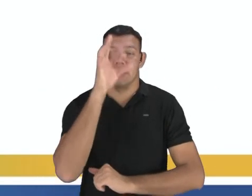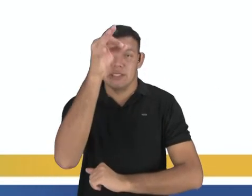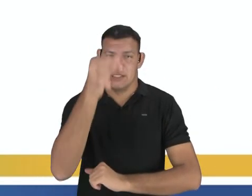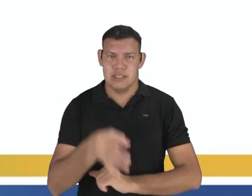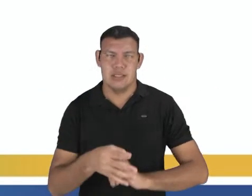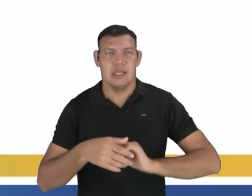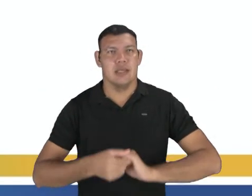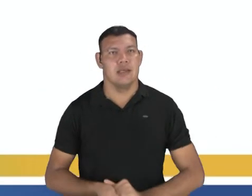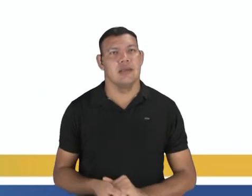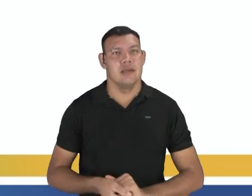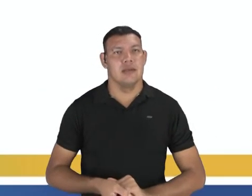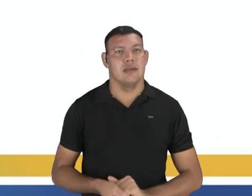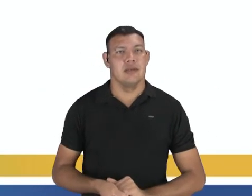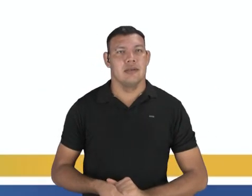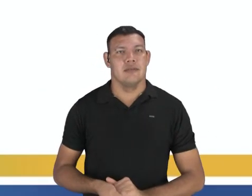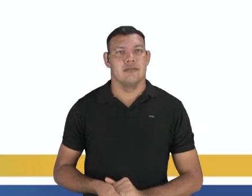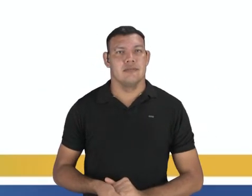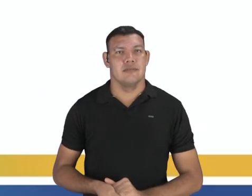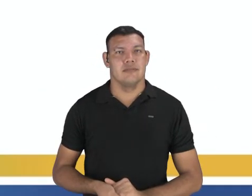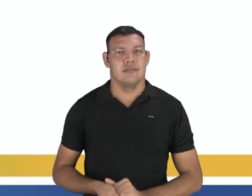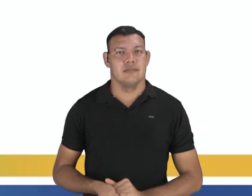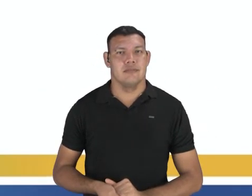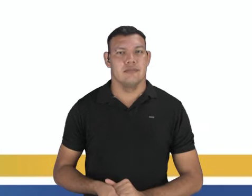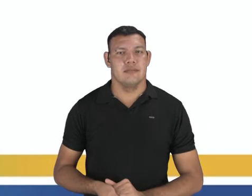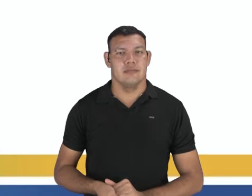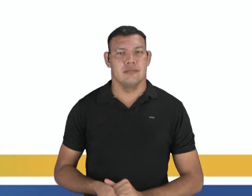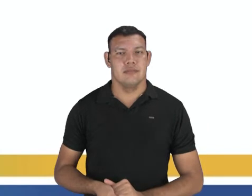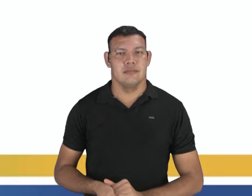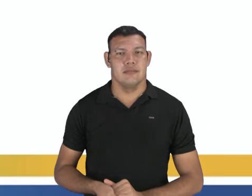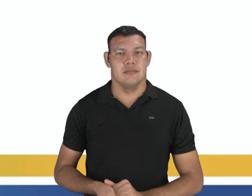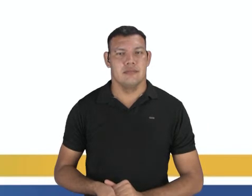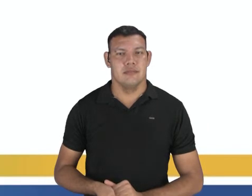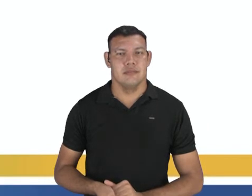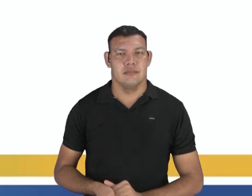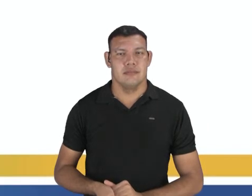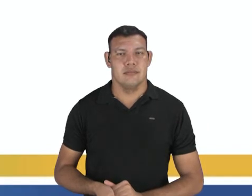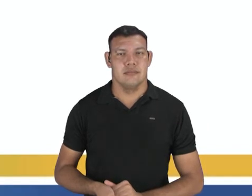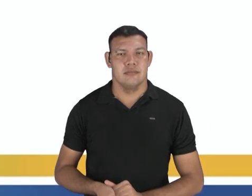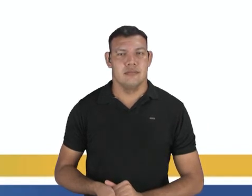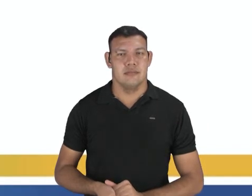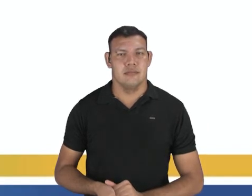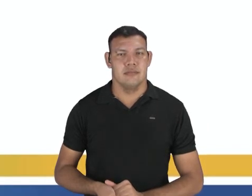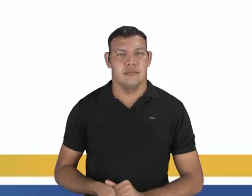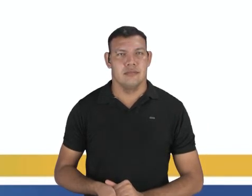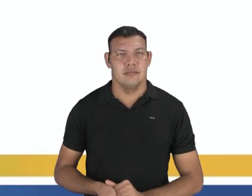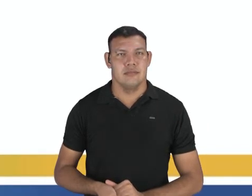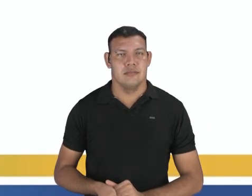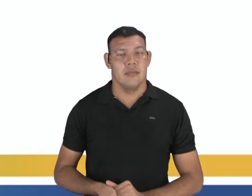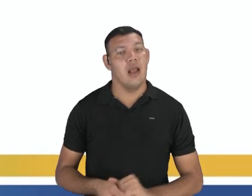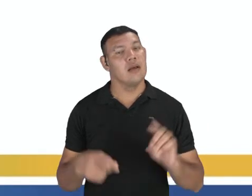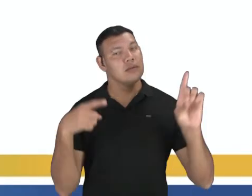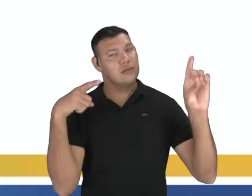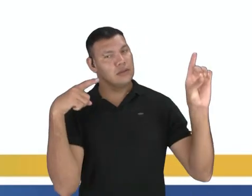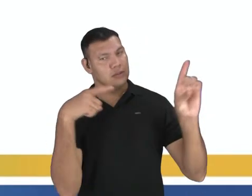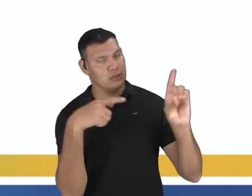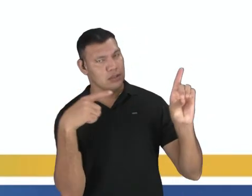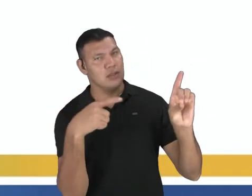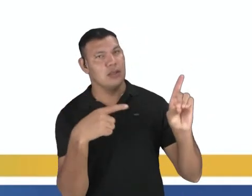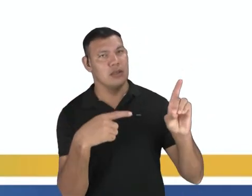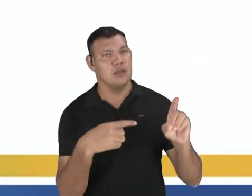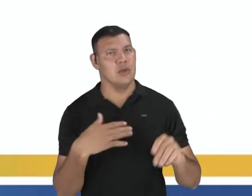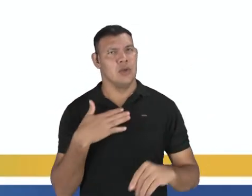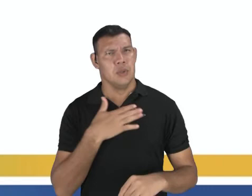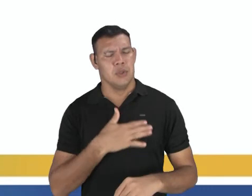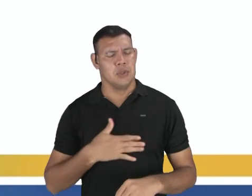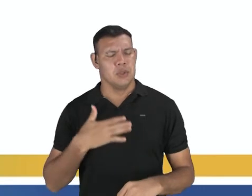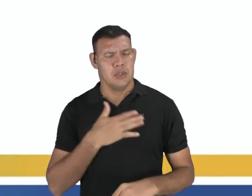correta nessa questão? O que vocês pensaram? O que vocês acham? Vamos lá? É o prazer do